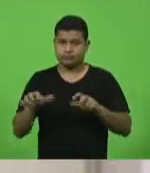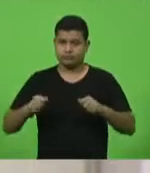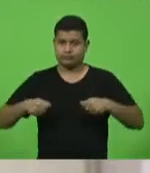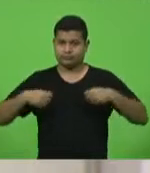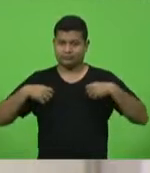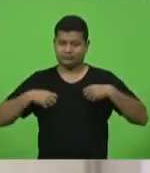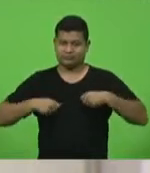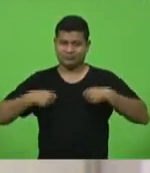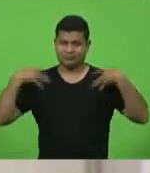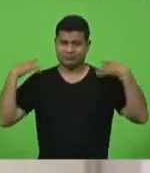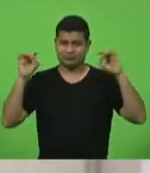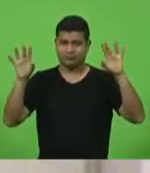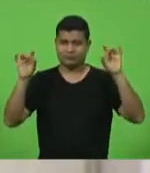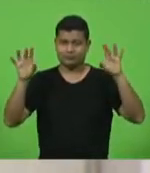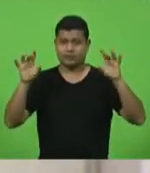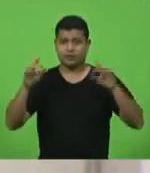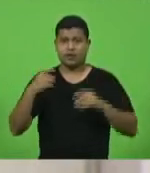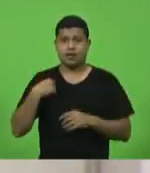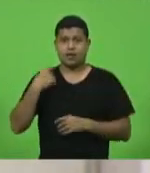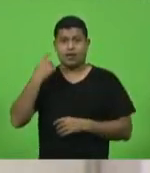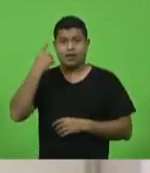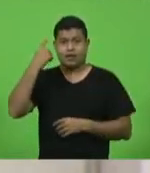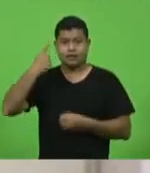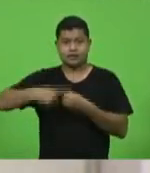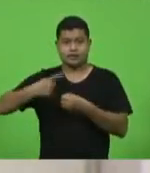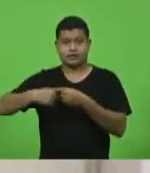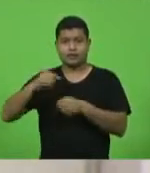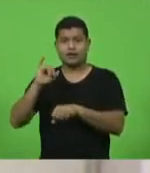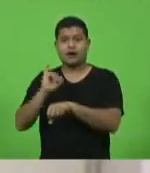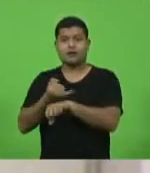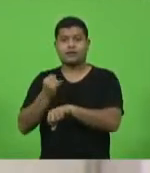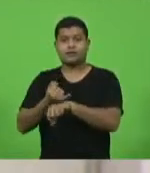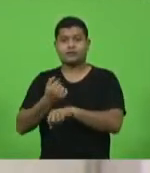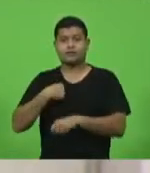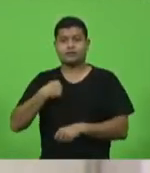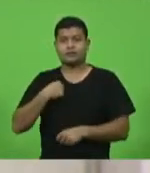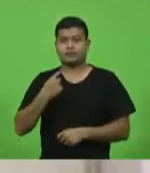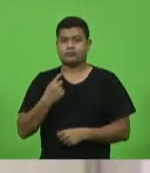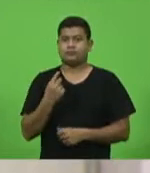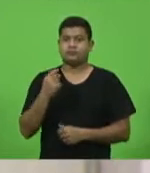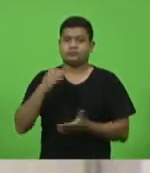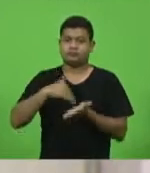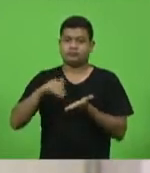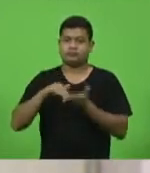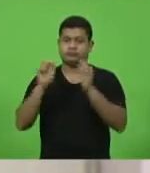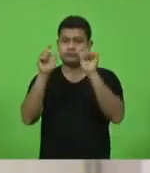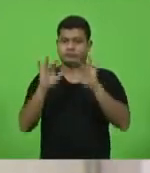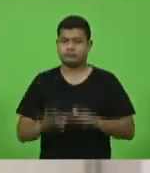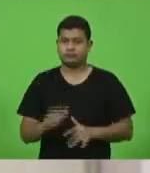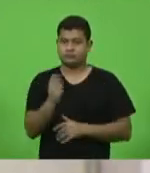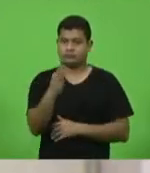às 19h, no município de Joinville, para constar, eu, secretário, lavrei a presente ata.